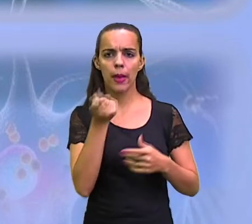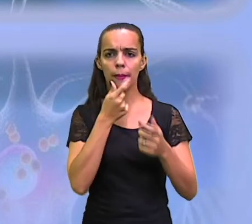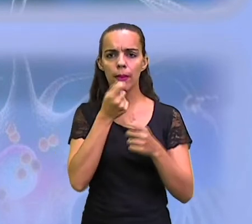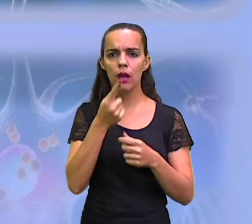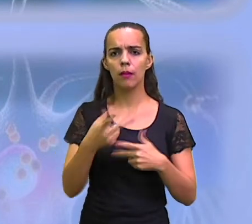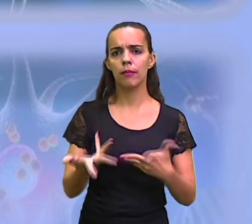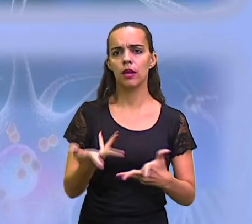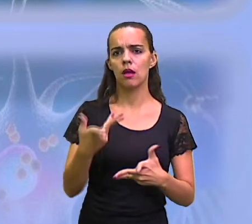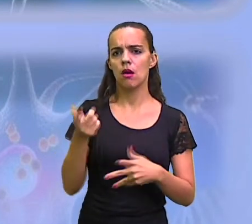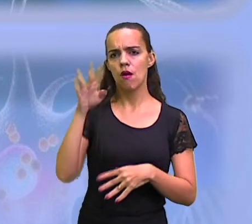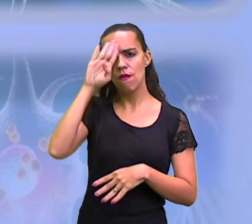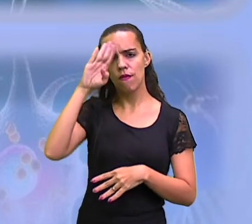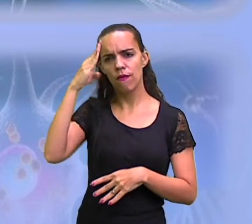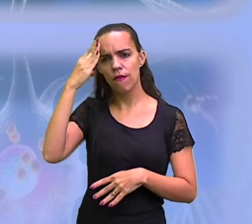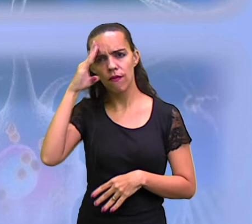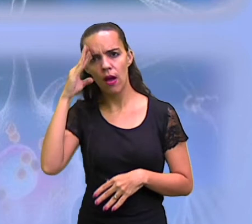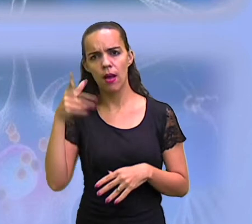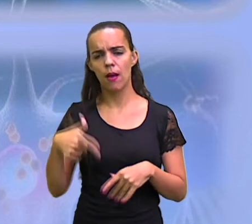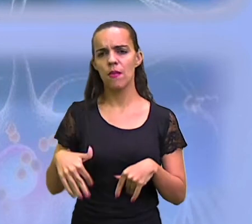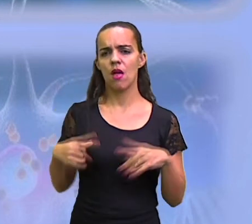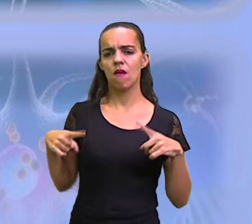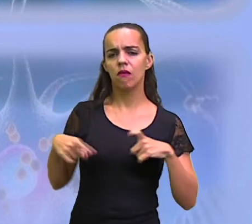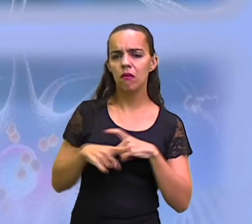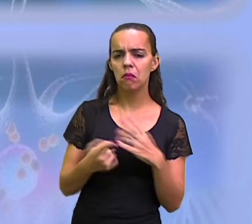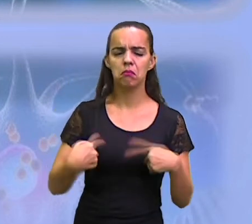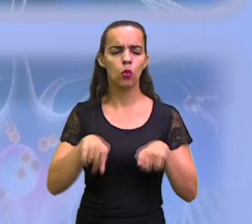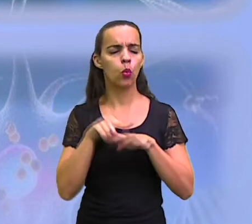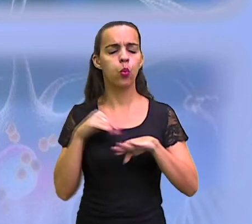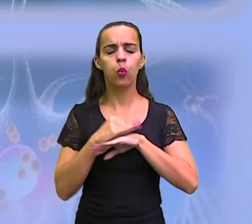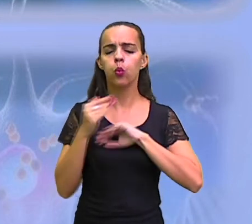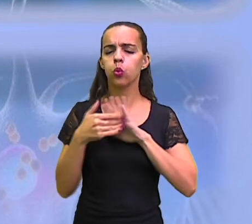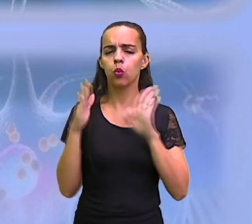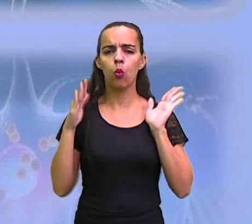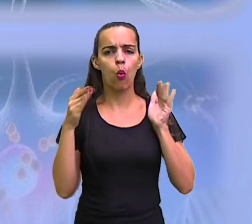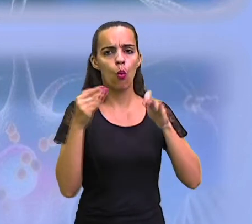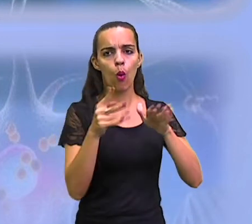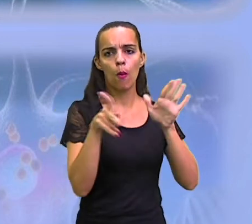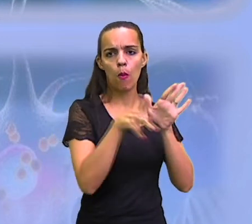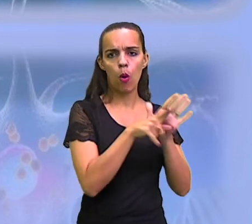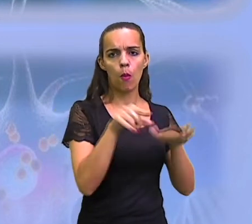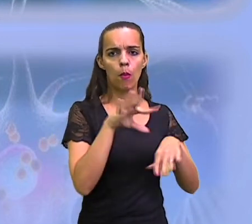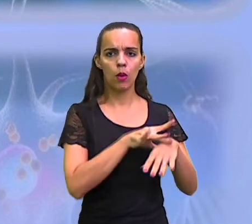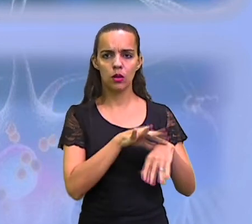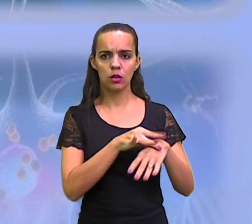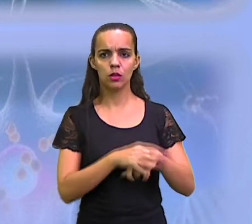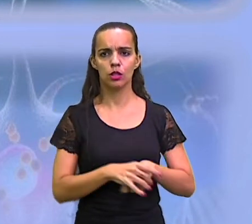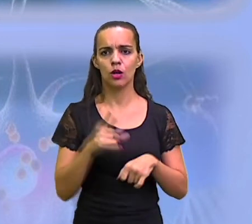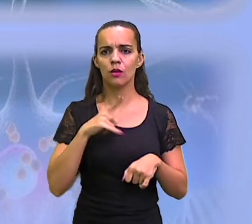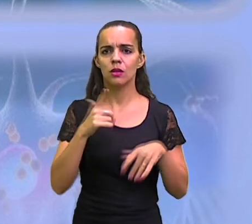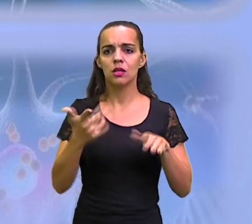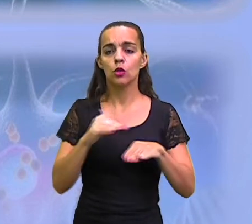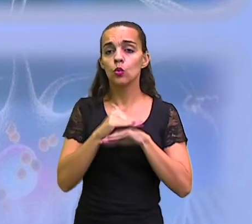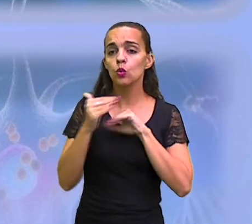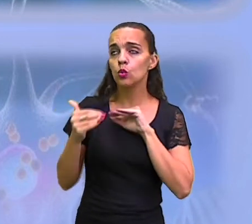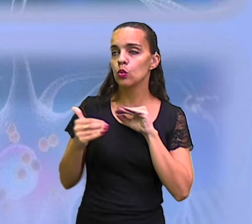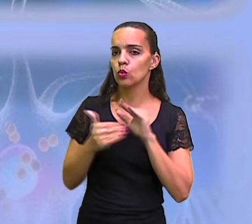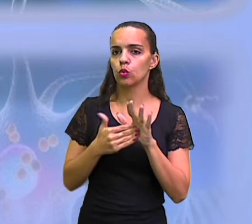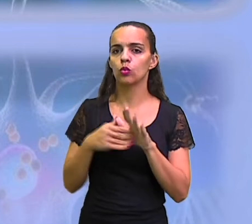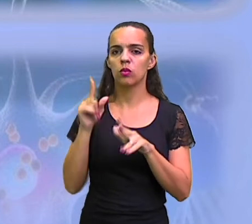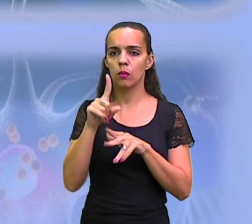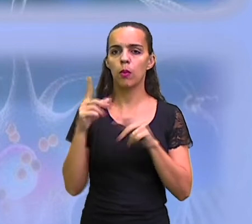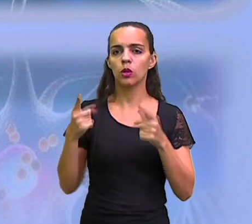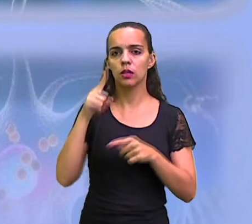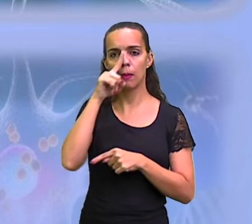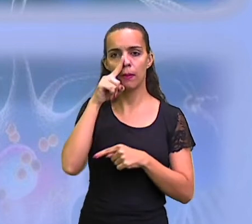para febre, tudo isso precisa ser feito. Algumas dessas infecções afetam sobretudo